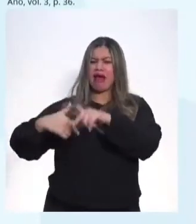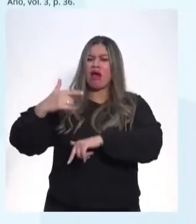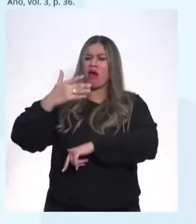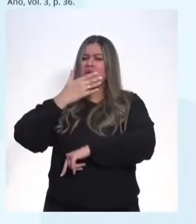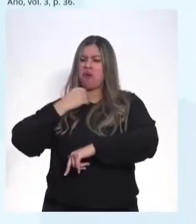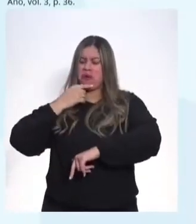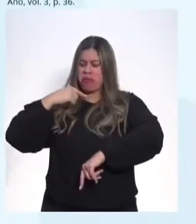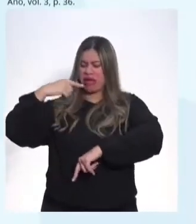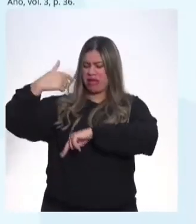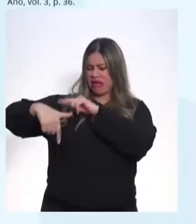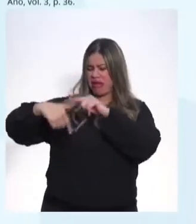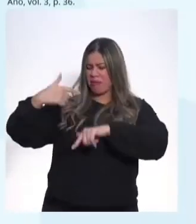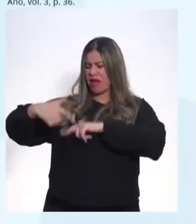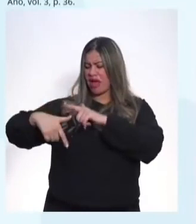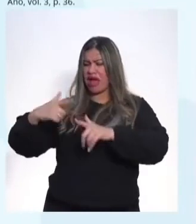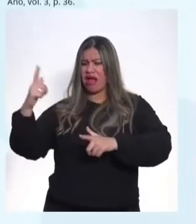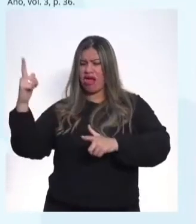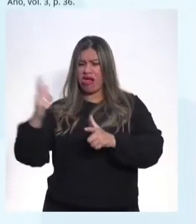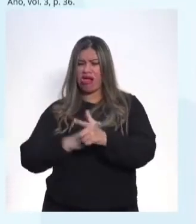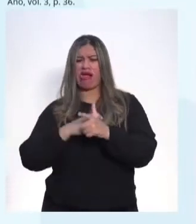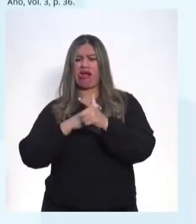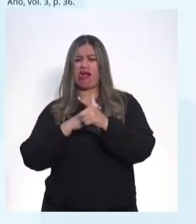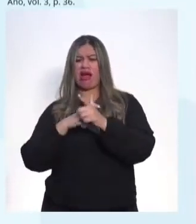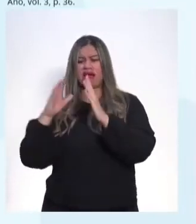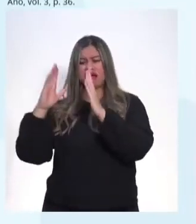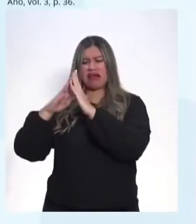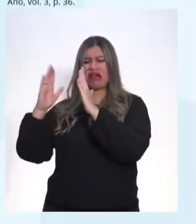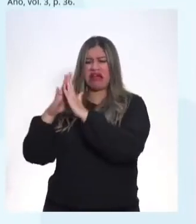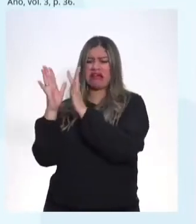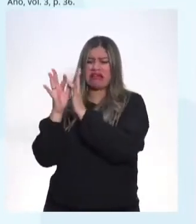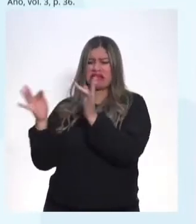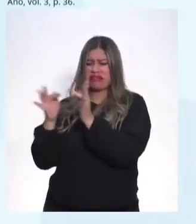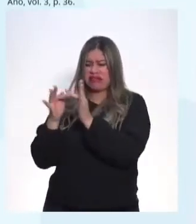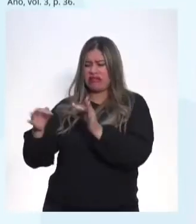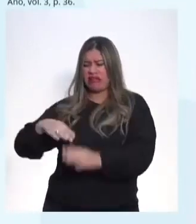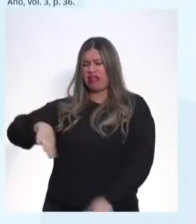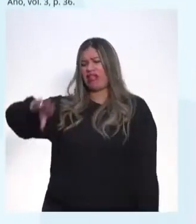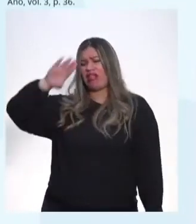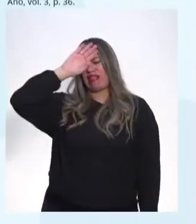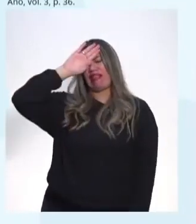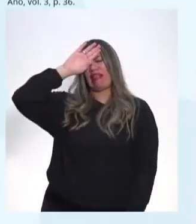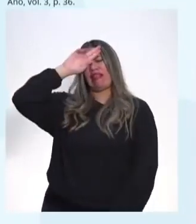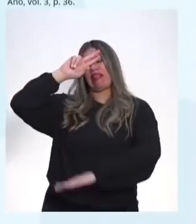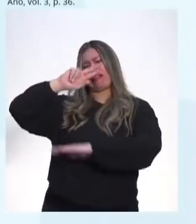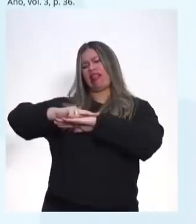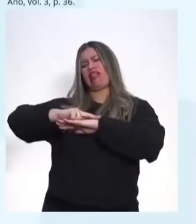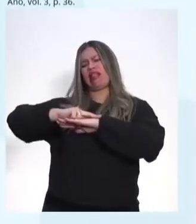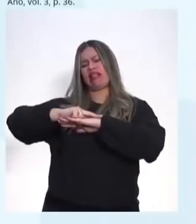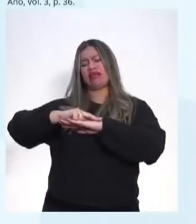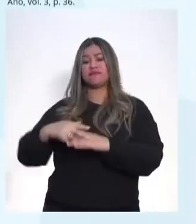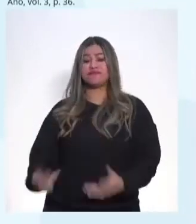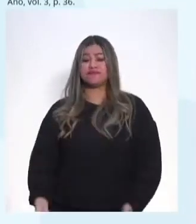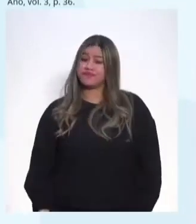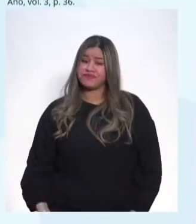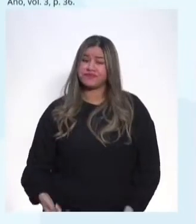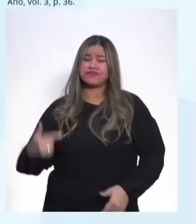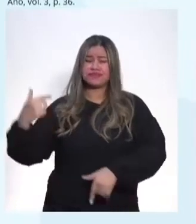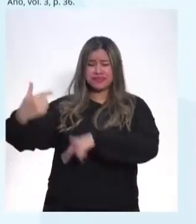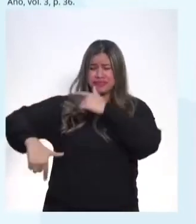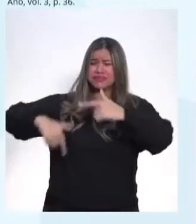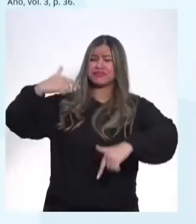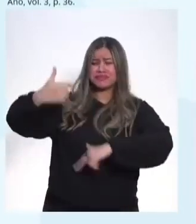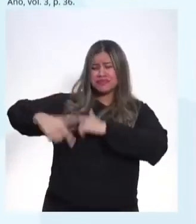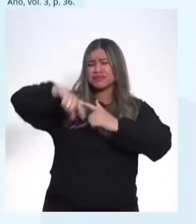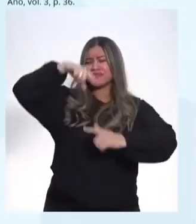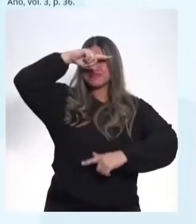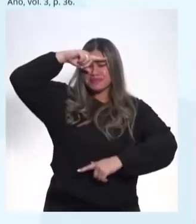endividar e viver numa barraca, num miserável casebre e se ferrando de febre, que anda danada pro lá. É trabalhar,